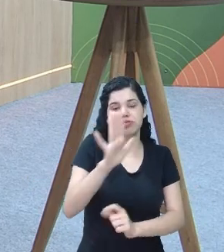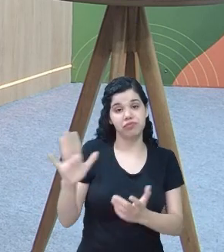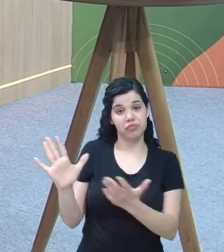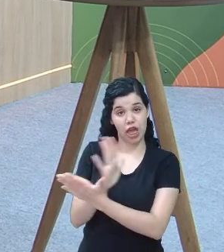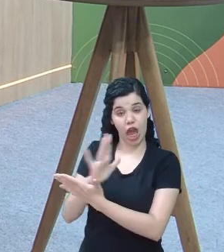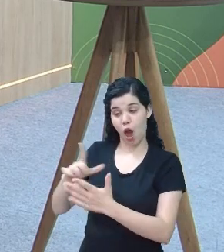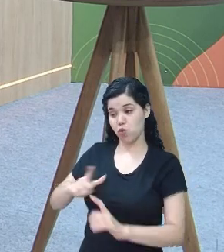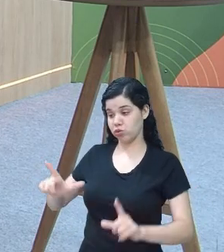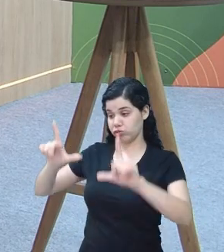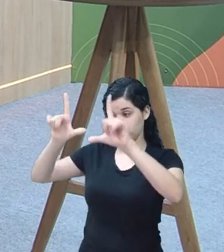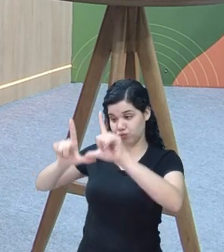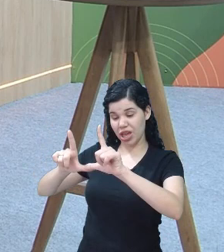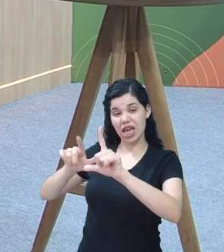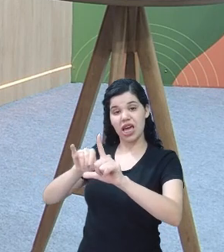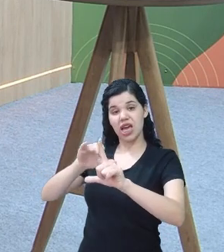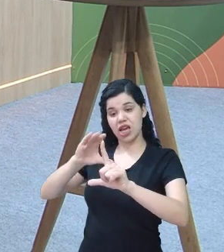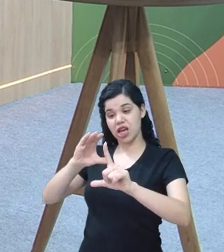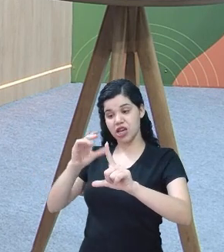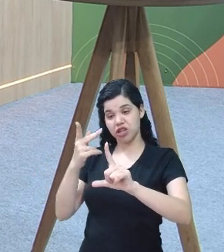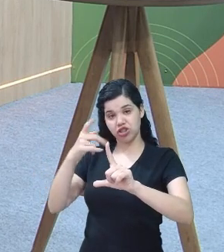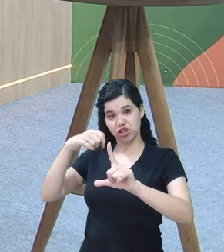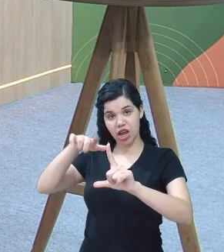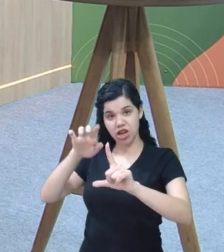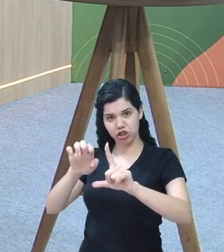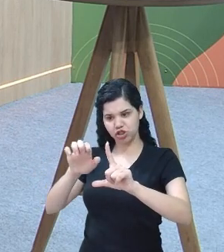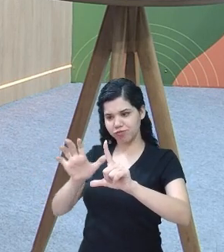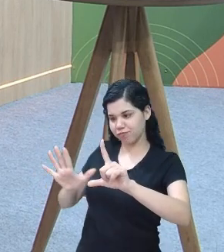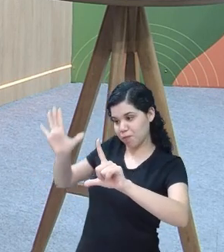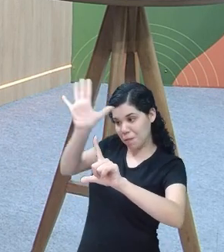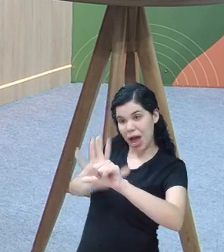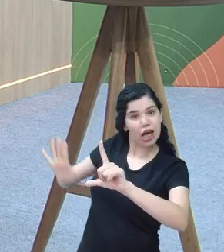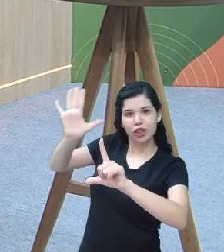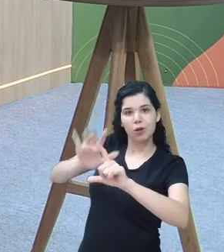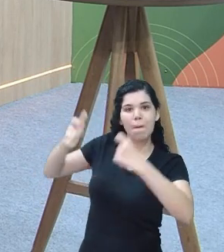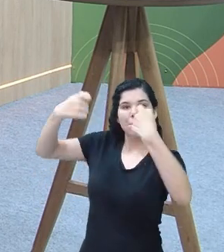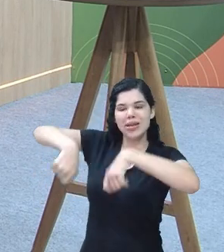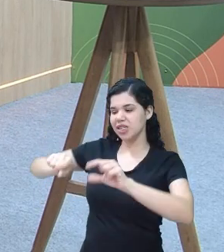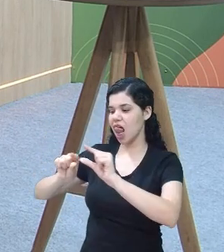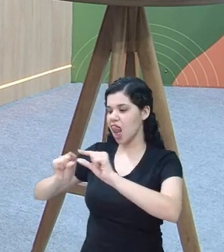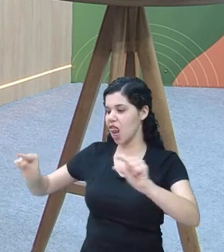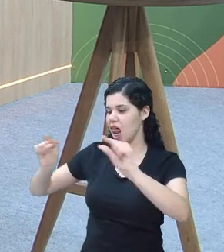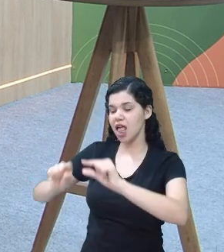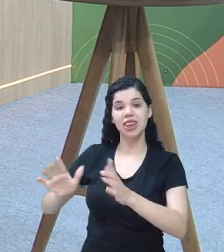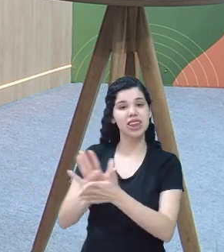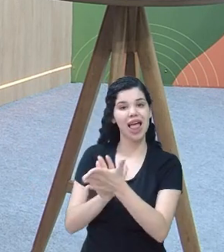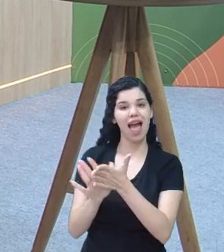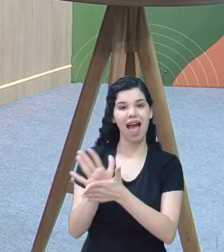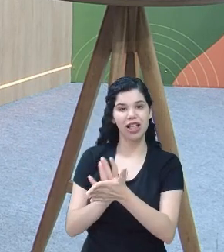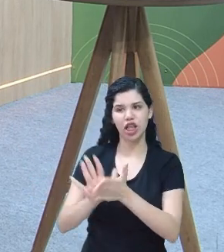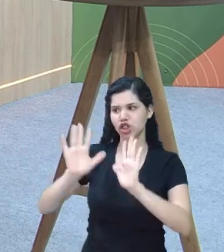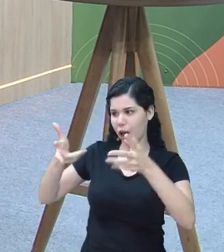da escrita. A imagem por si só, ela fala, não é? Ela representa.